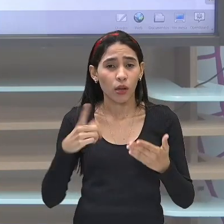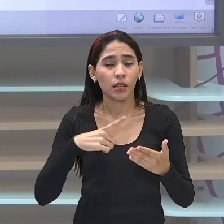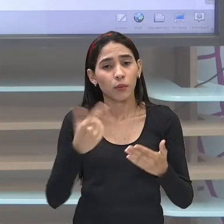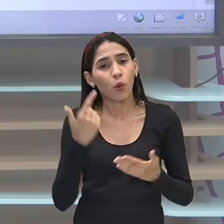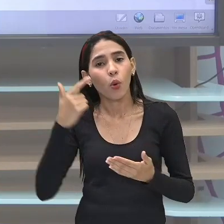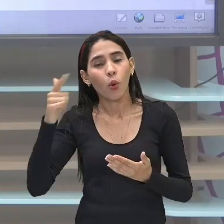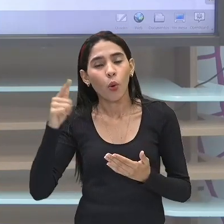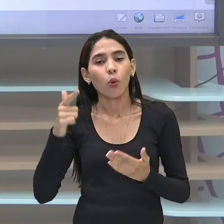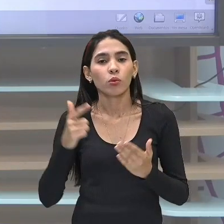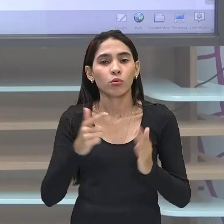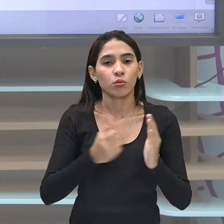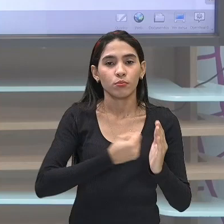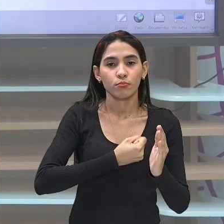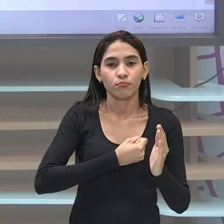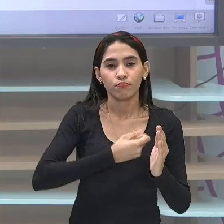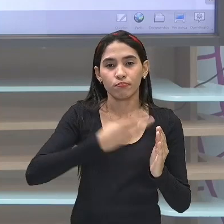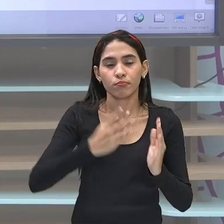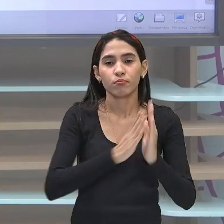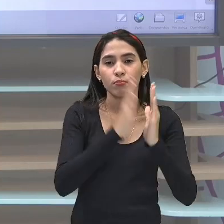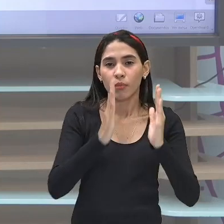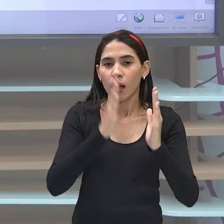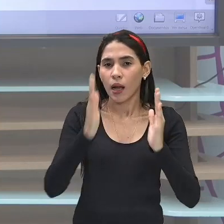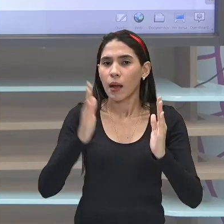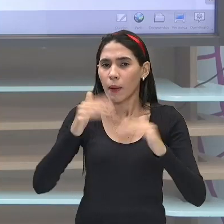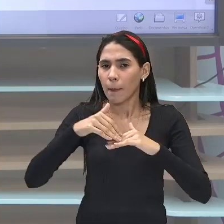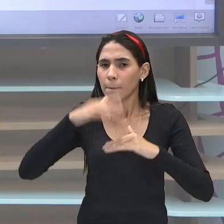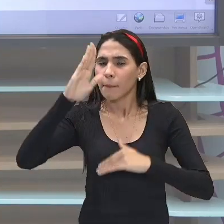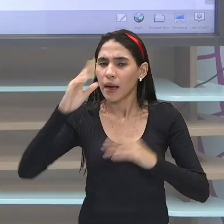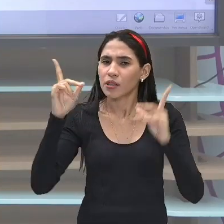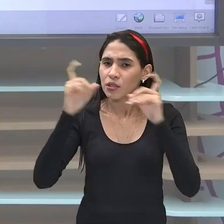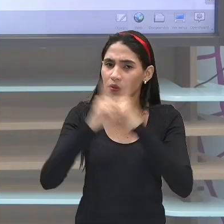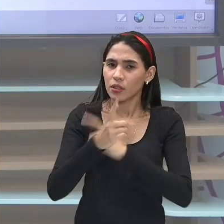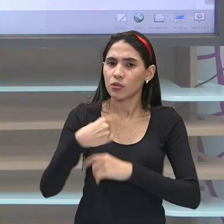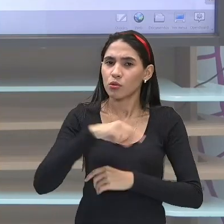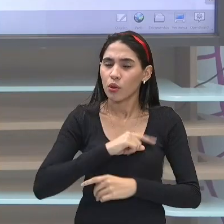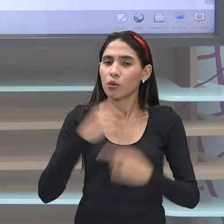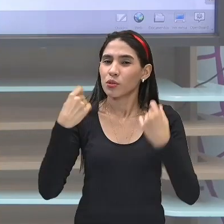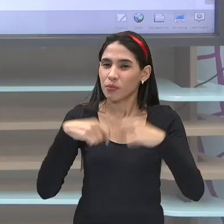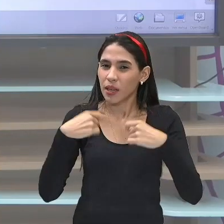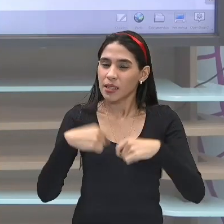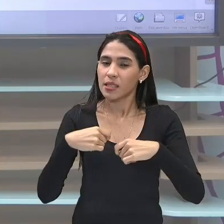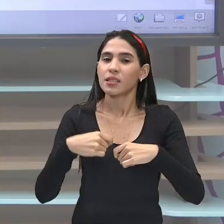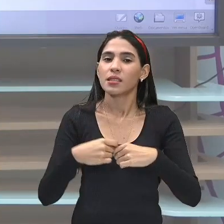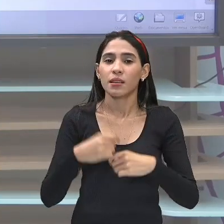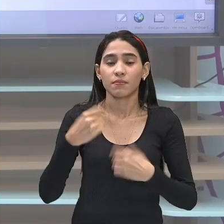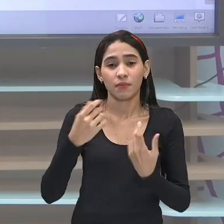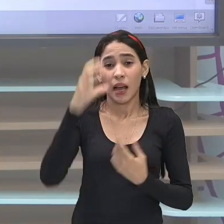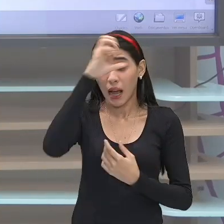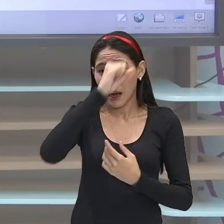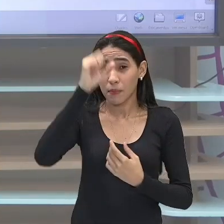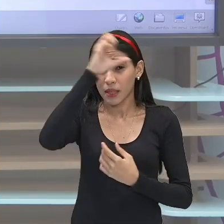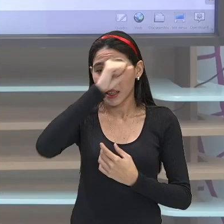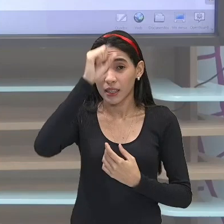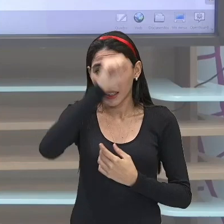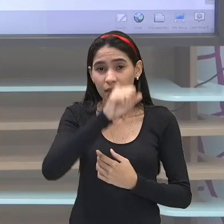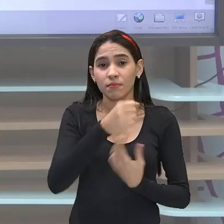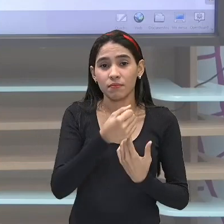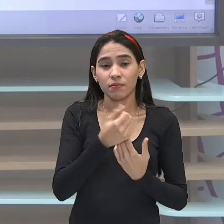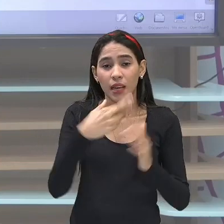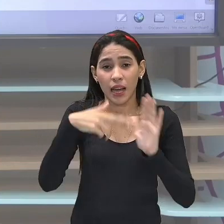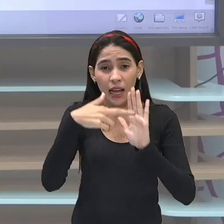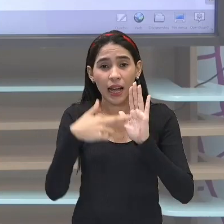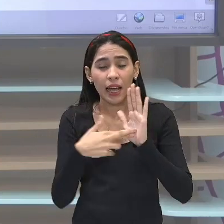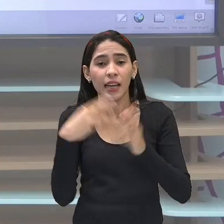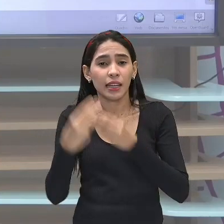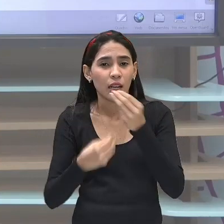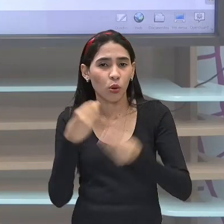são um pouco mais elaboradas. Aí a gente já precisa compreender a lei que vai definir que